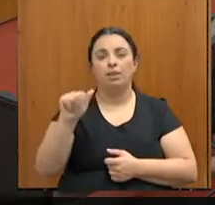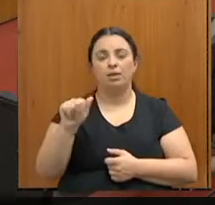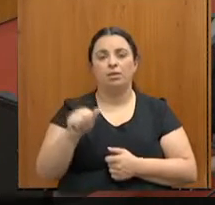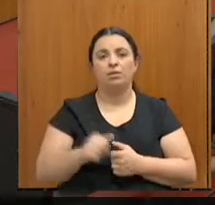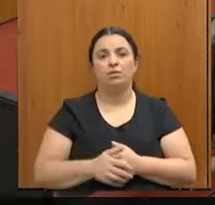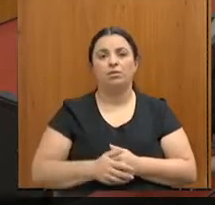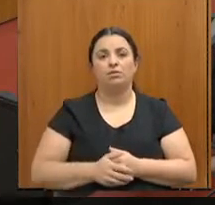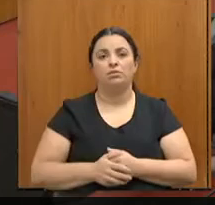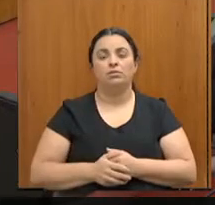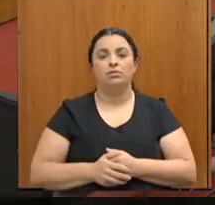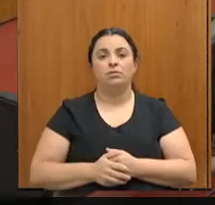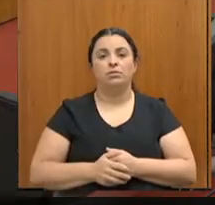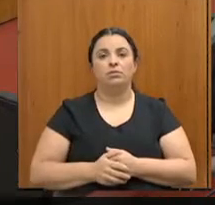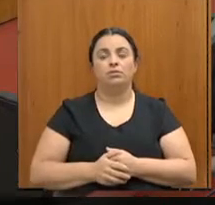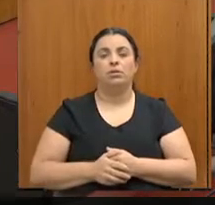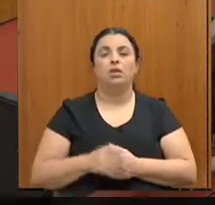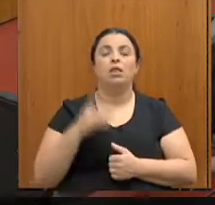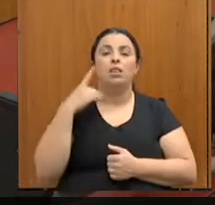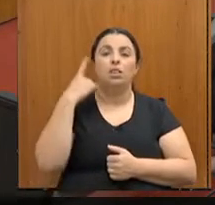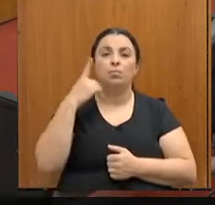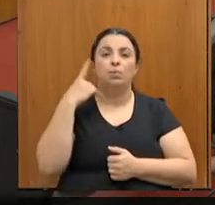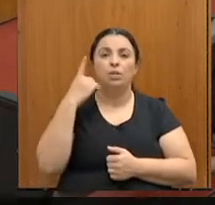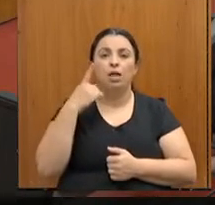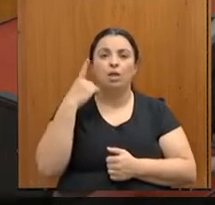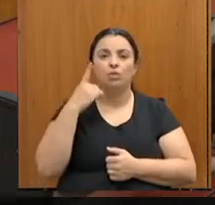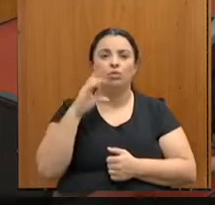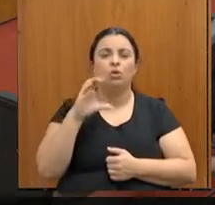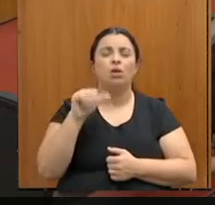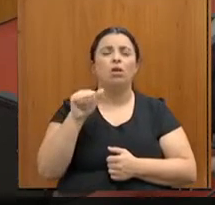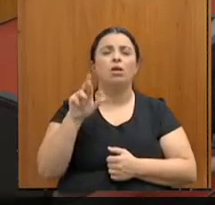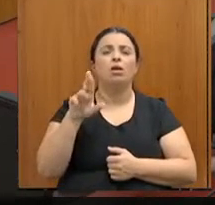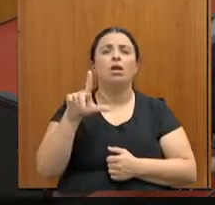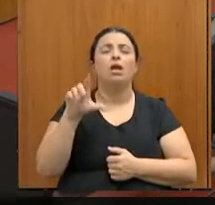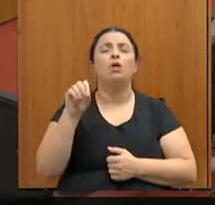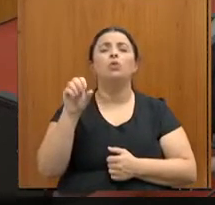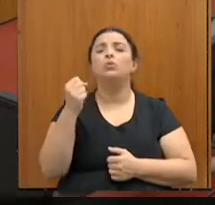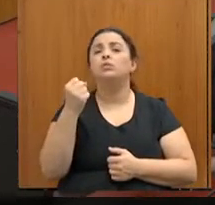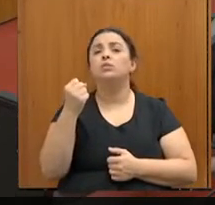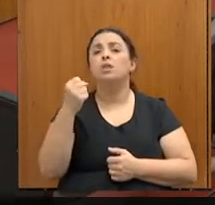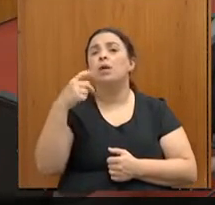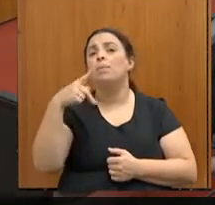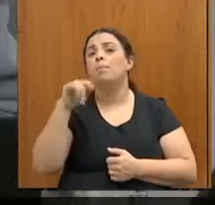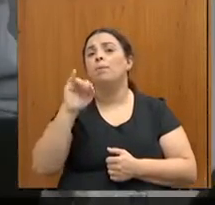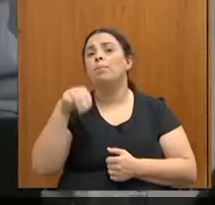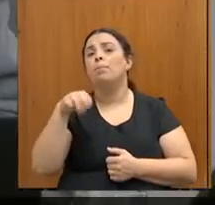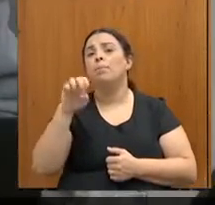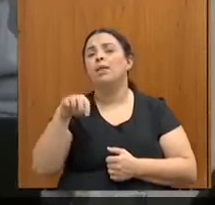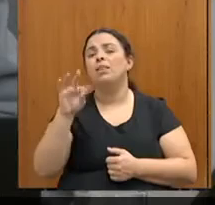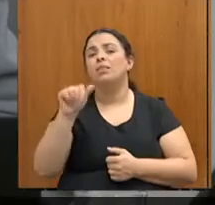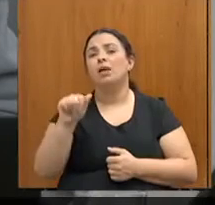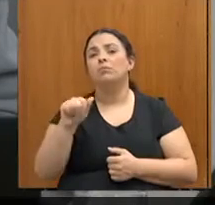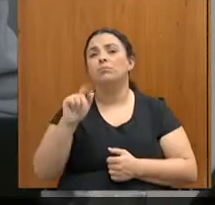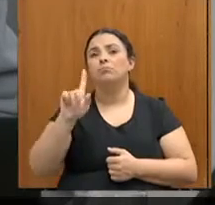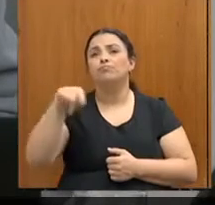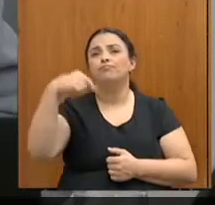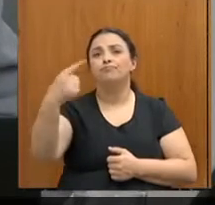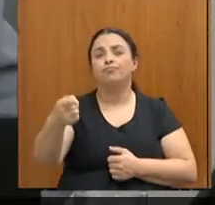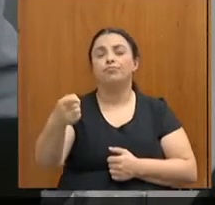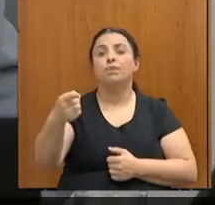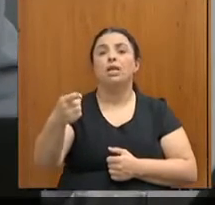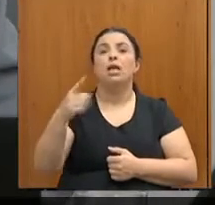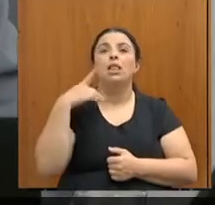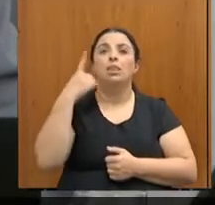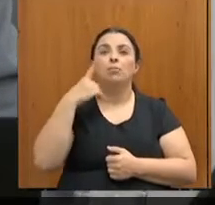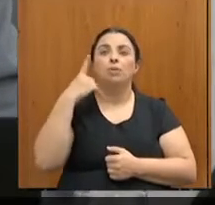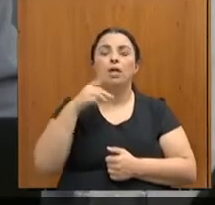o deputado Carlos Pimenta e vamos passar a palavra para Deputado